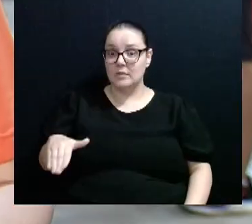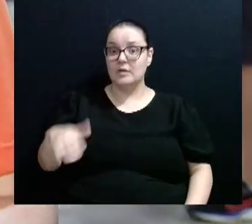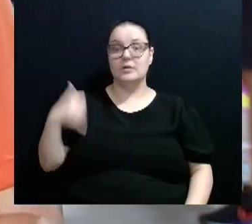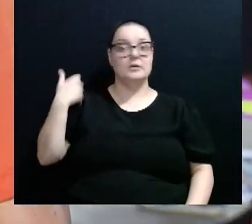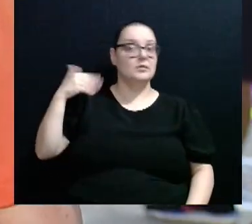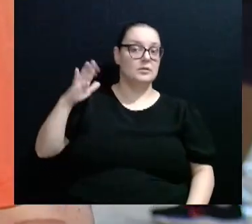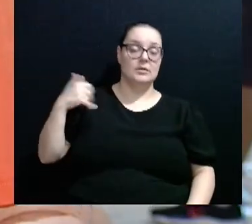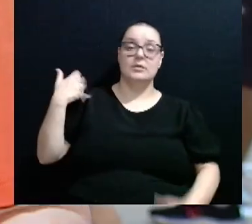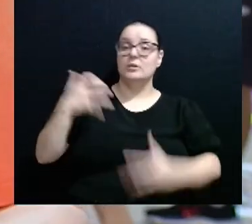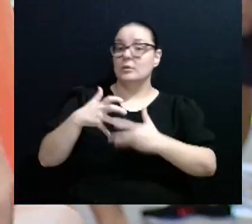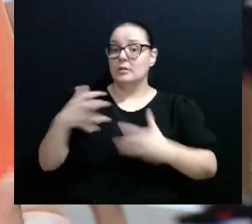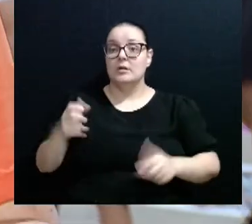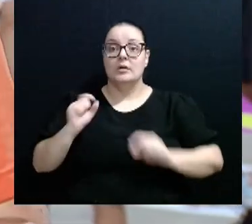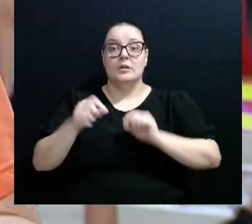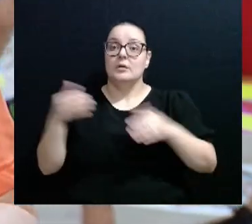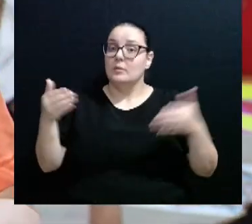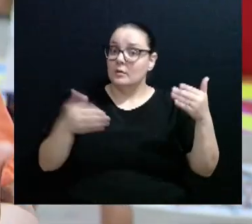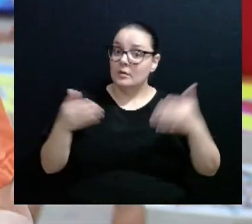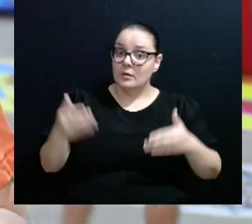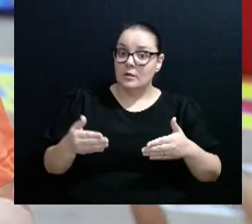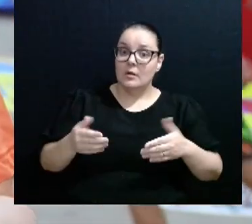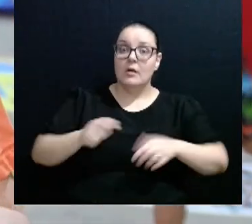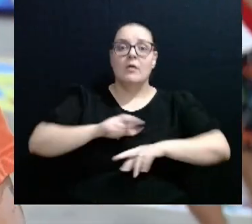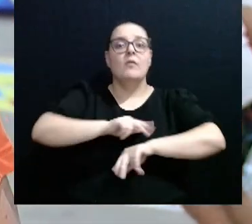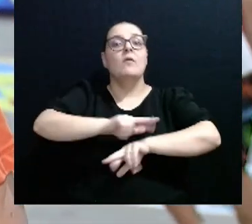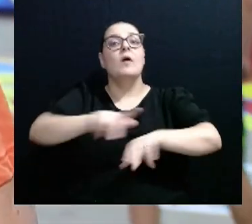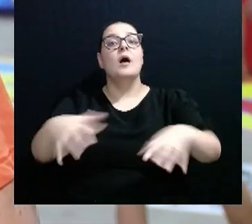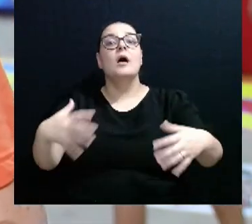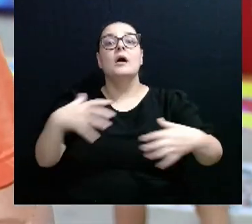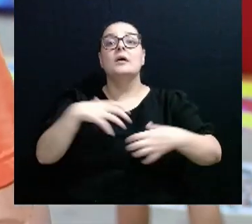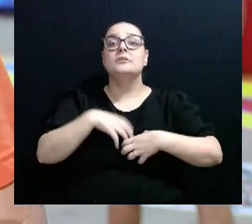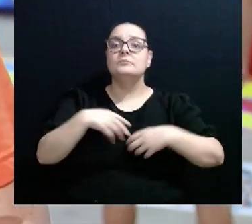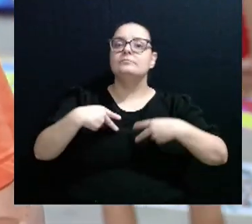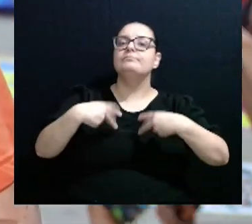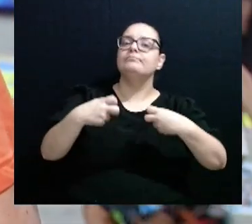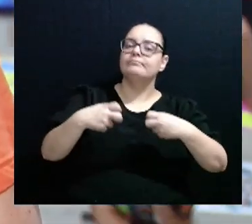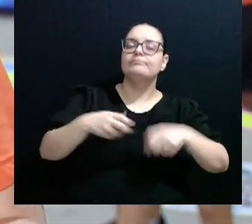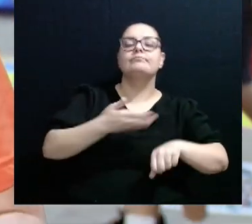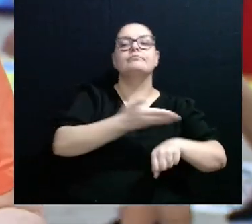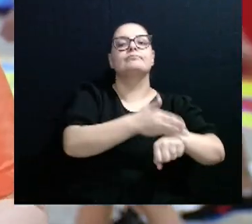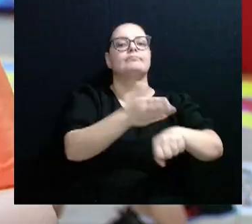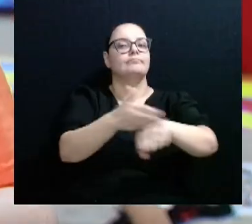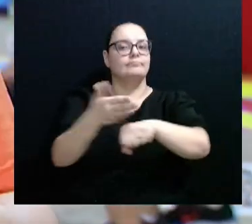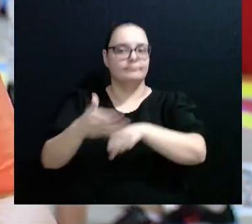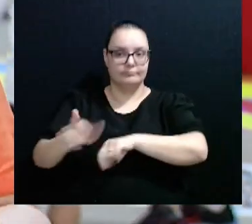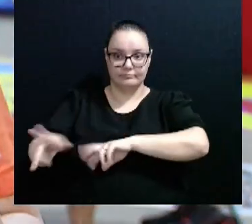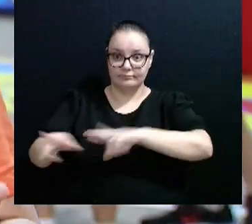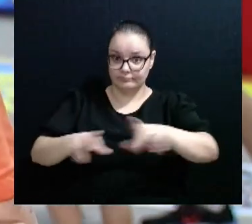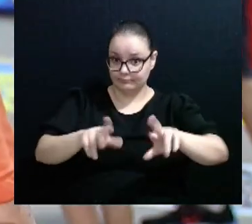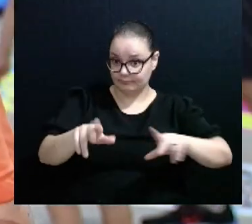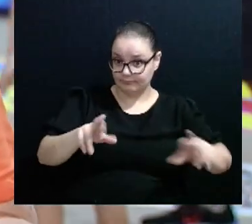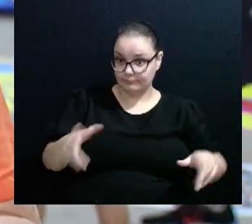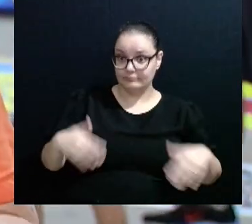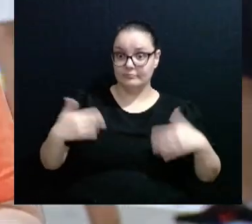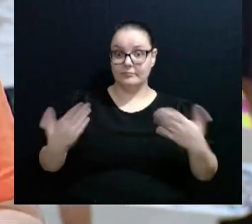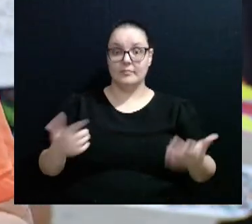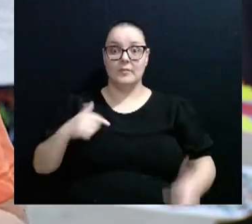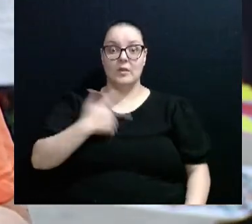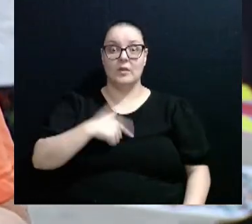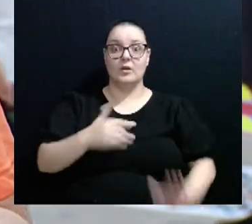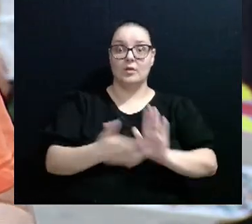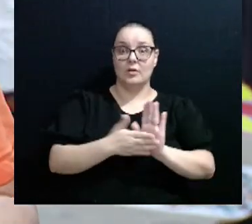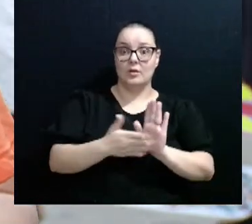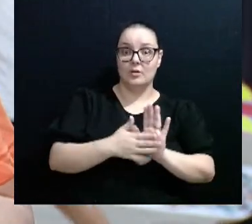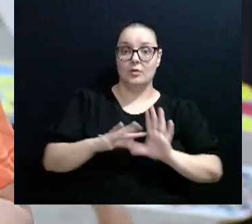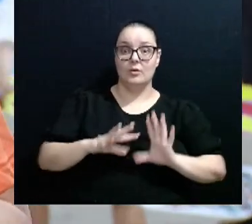estiver participando, diversas formas de se olhar e praticar esportes diferentes, né? Então a gente propõe aqui nesse espaço todo dia